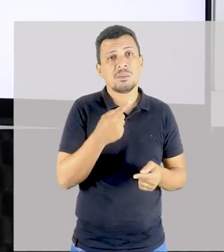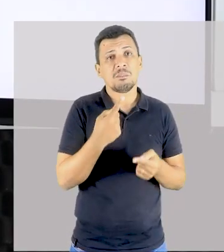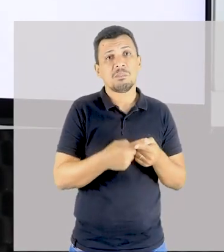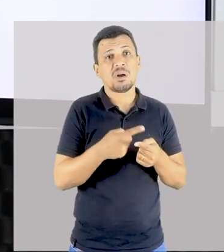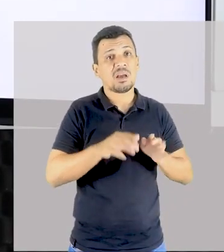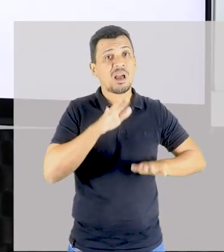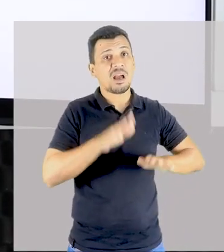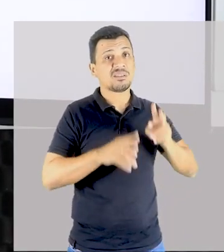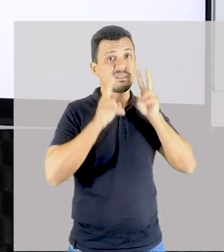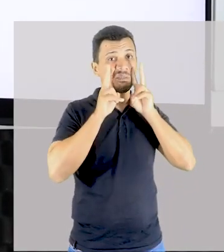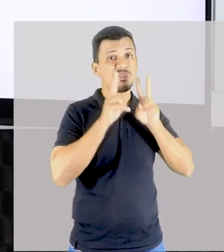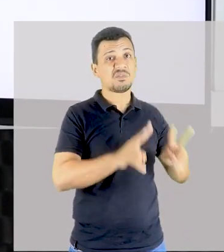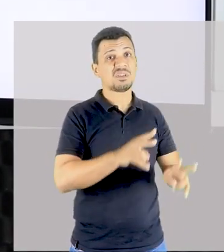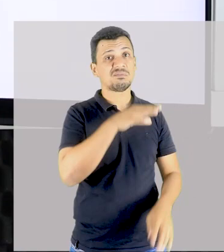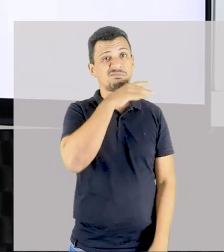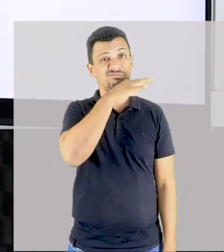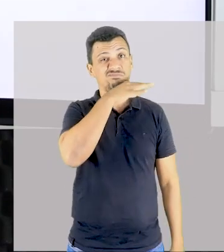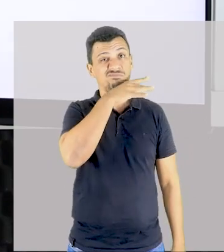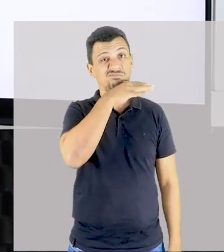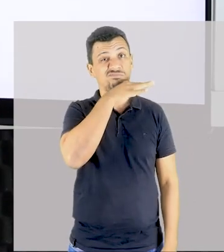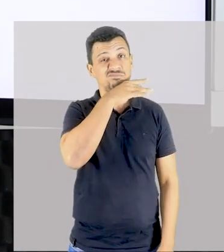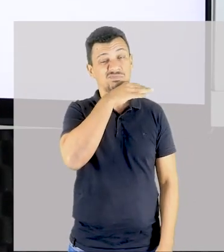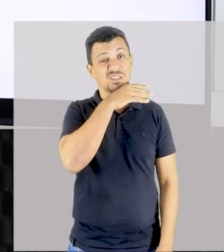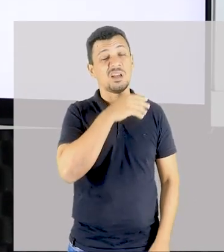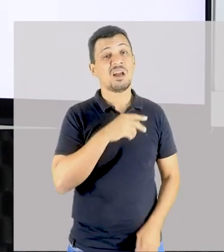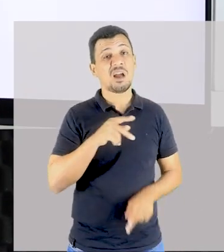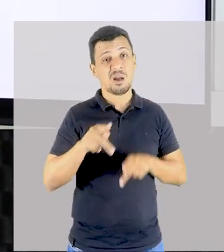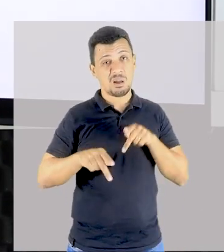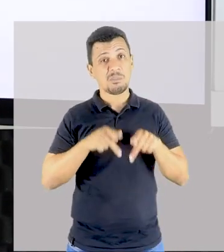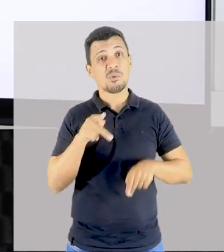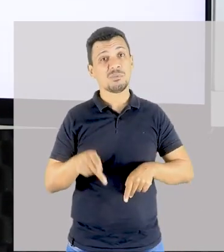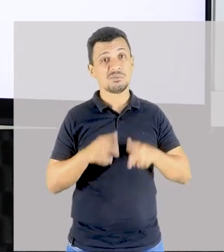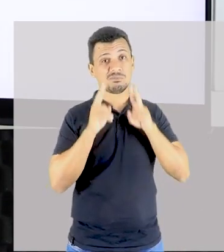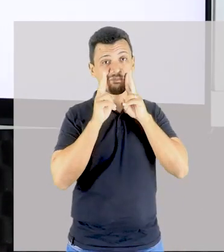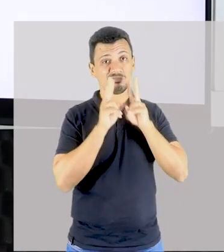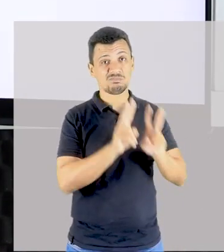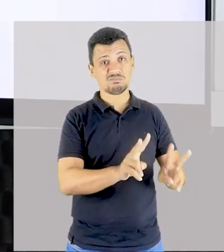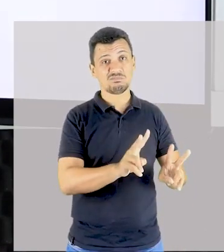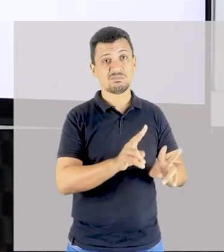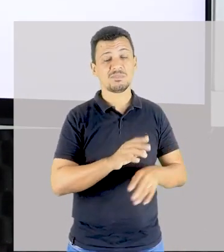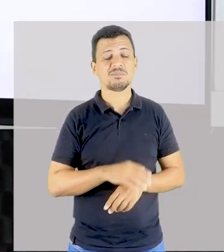visto com viés negativo por grande parte da sociedade